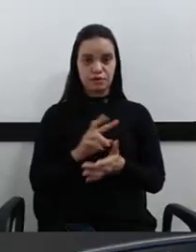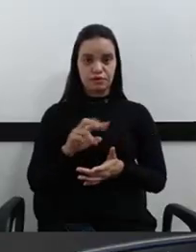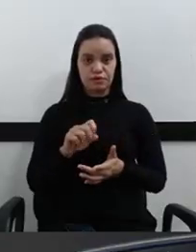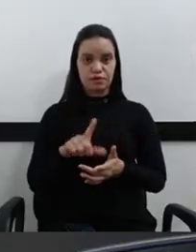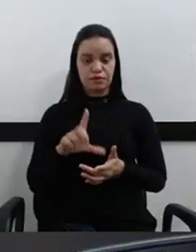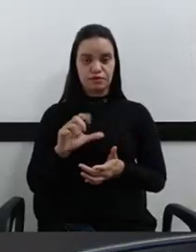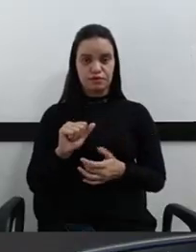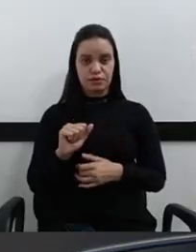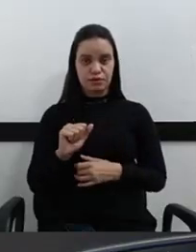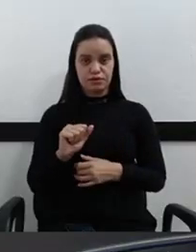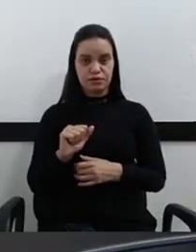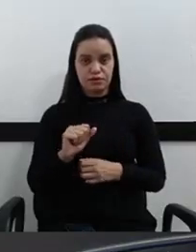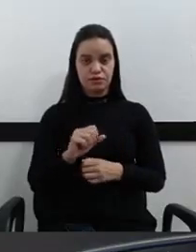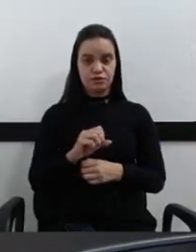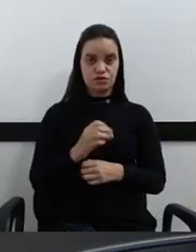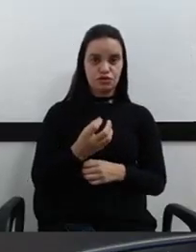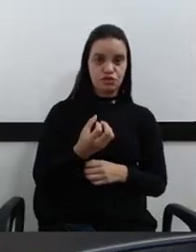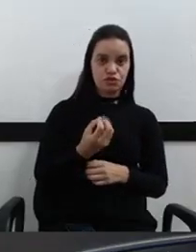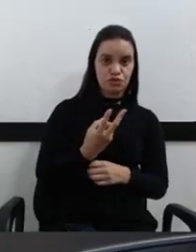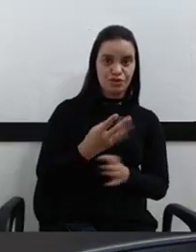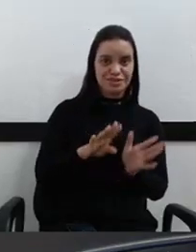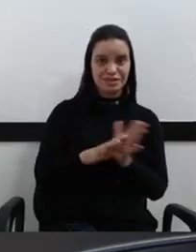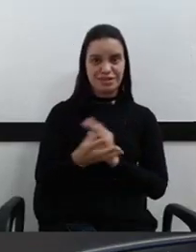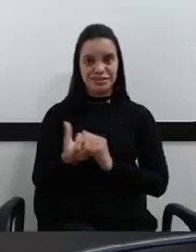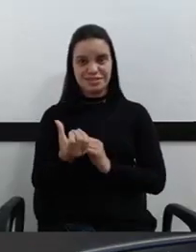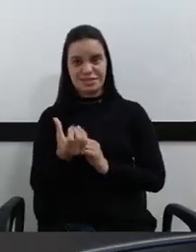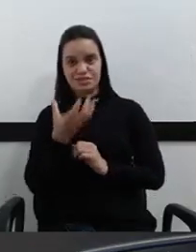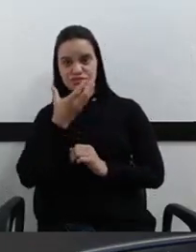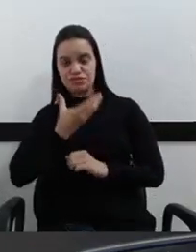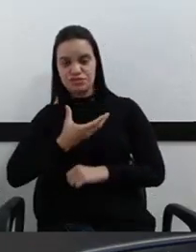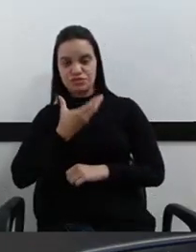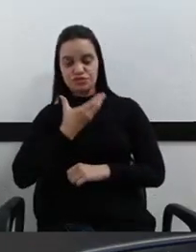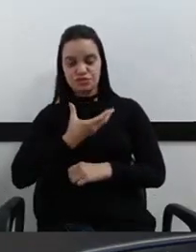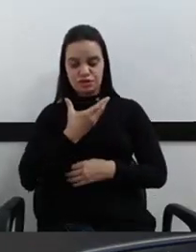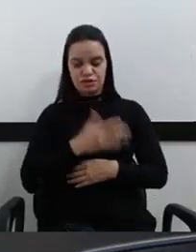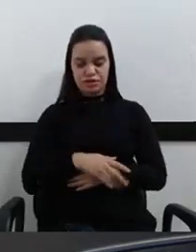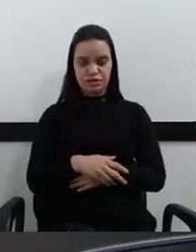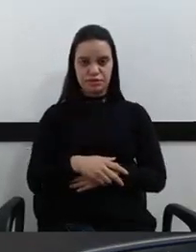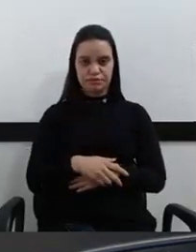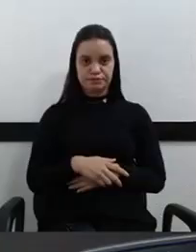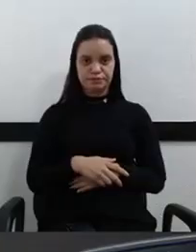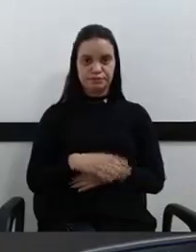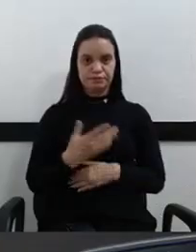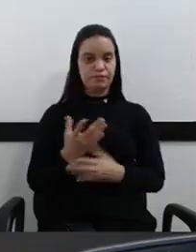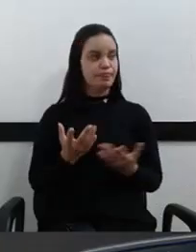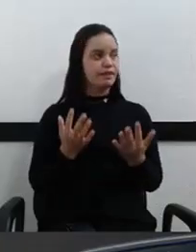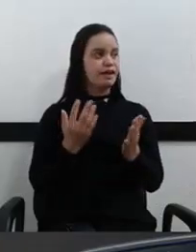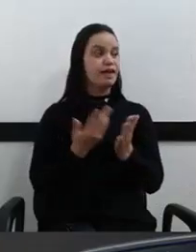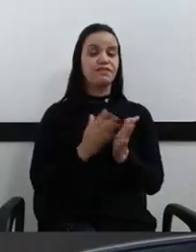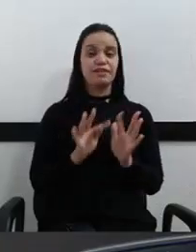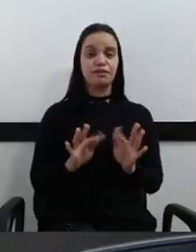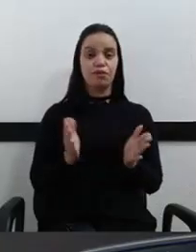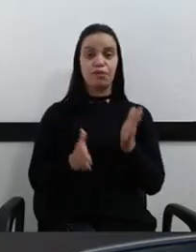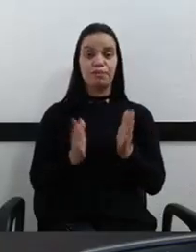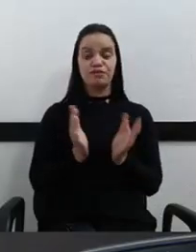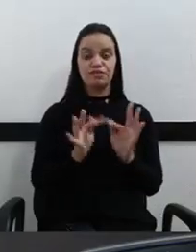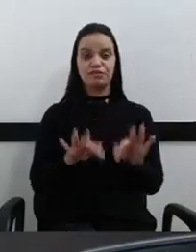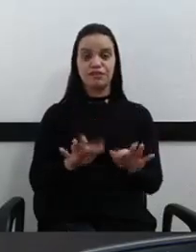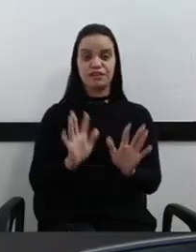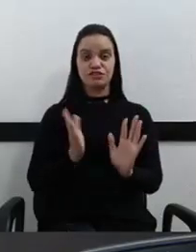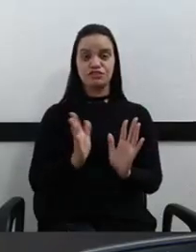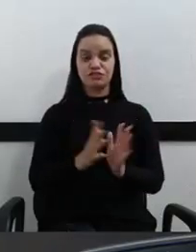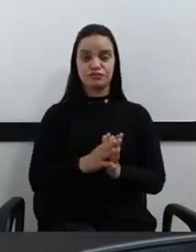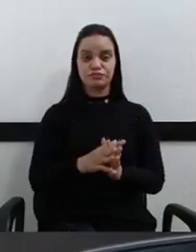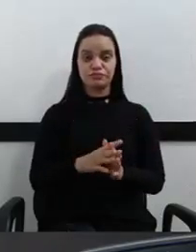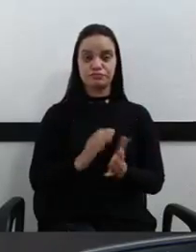vaga de 2 a 6 de dezembro, nos termos do que fora decidido pelo CSDP e comunicado a carreira. Encerrado o prazo, a zelosa